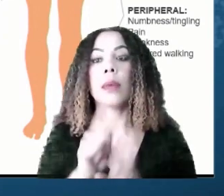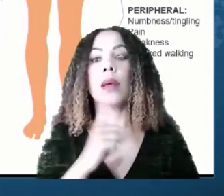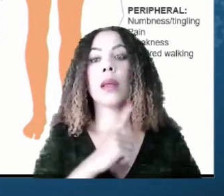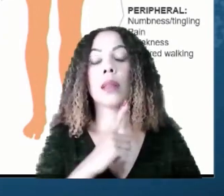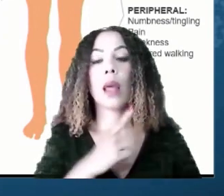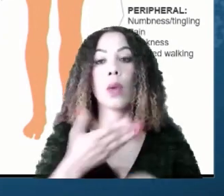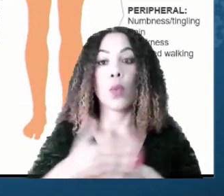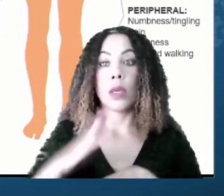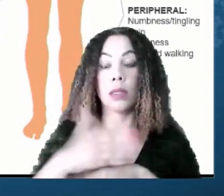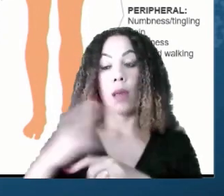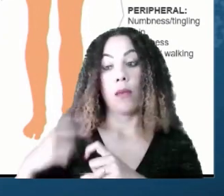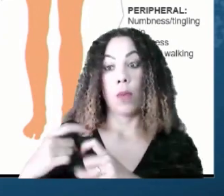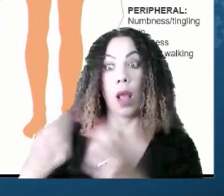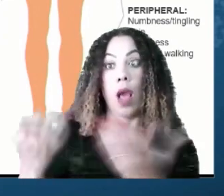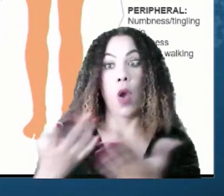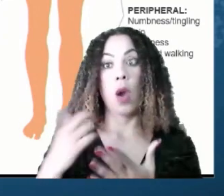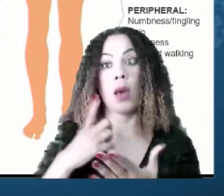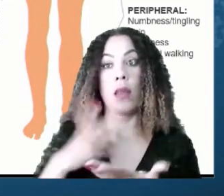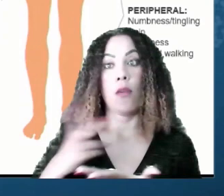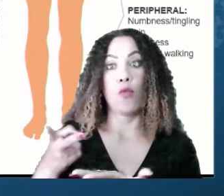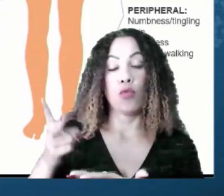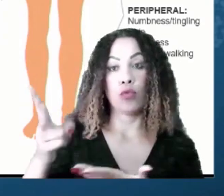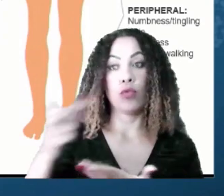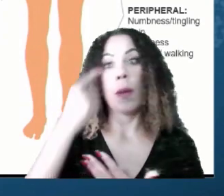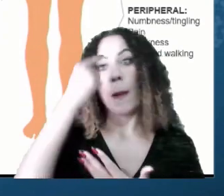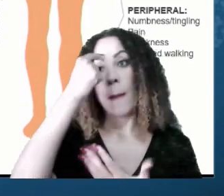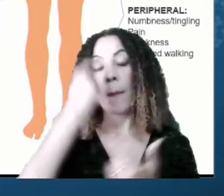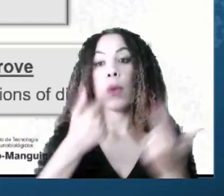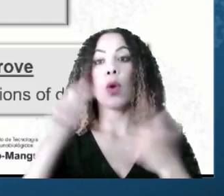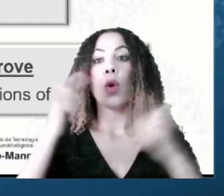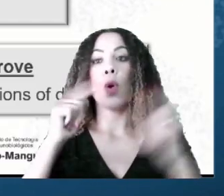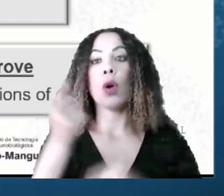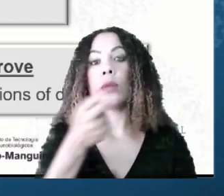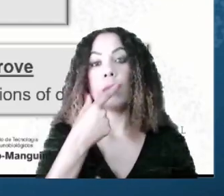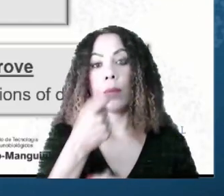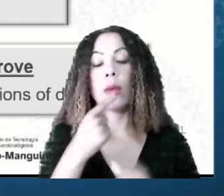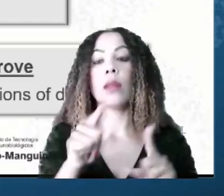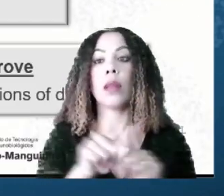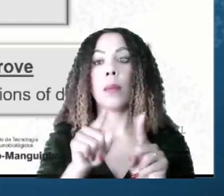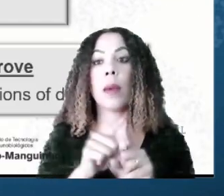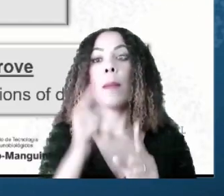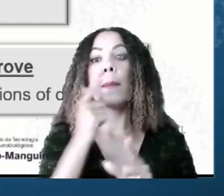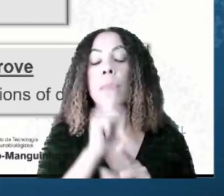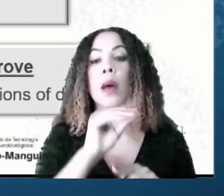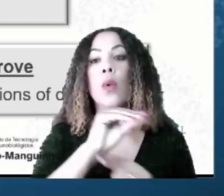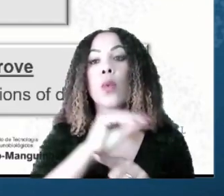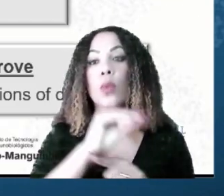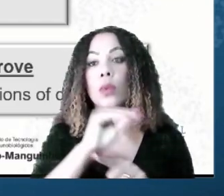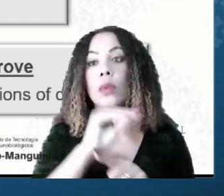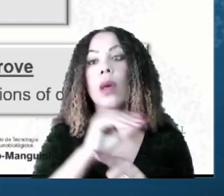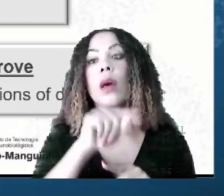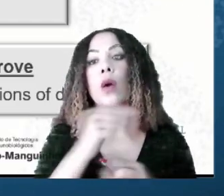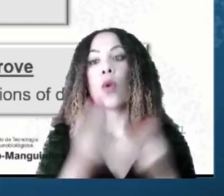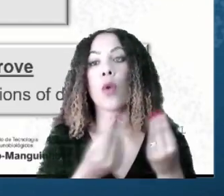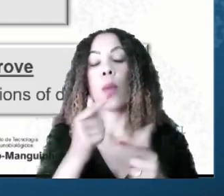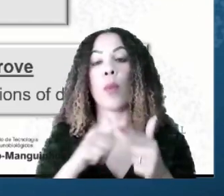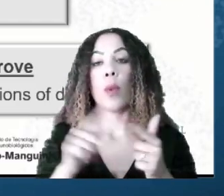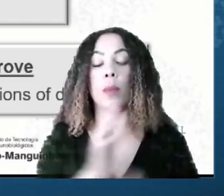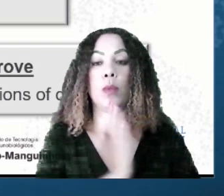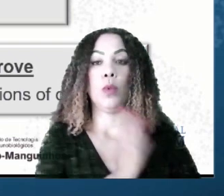clínico acontecendo, considerando outros medicamentos também para cuidar das questões